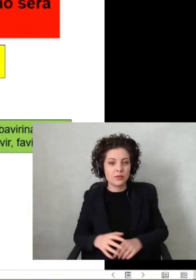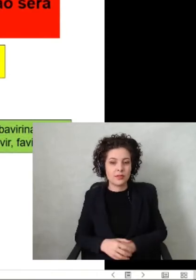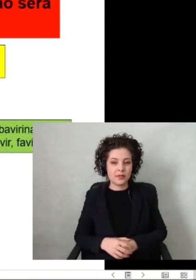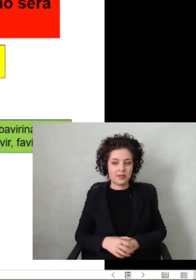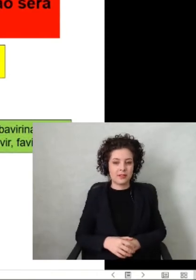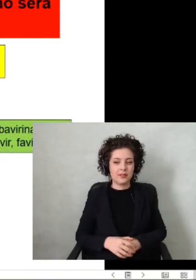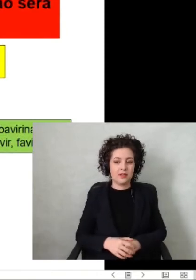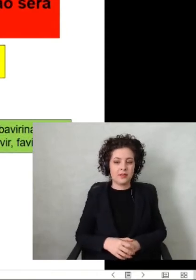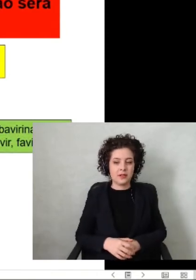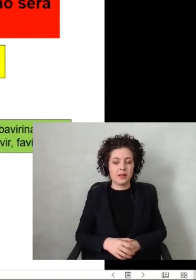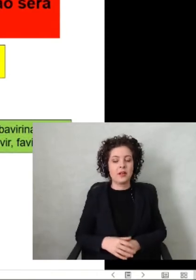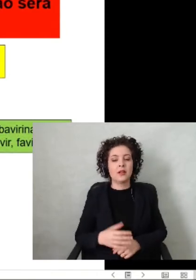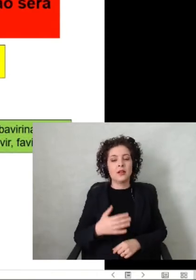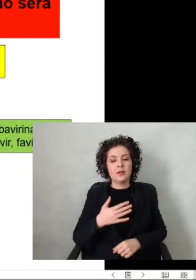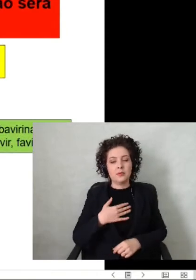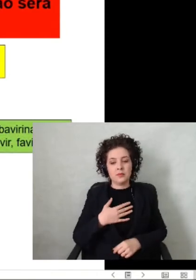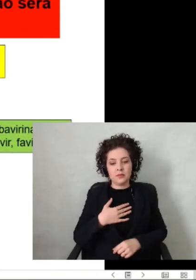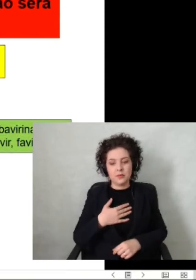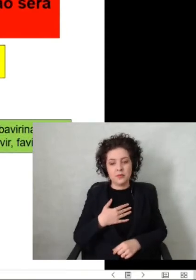bias, né?